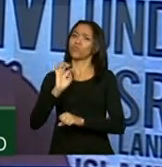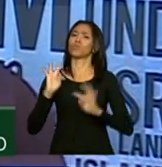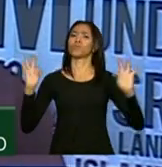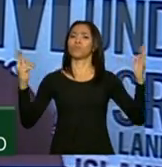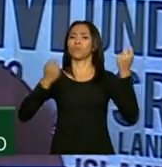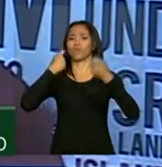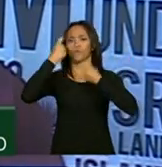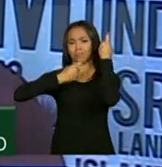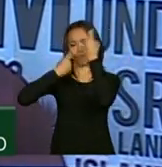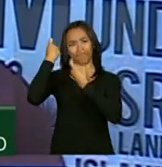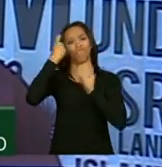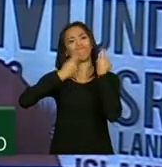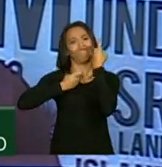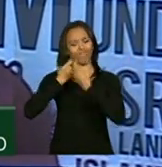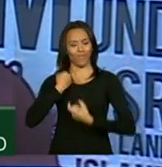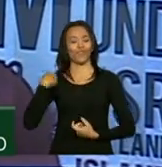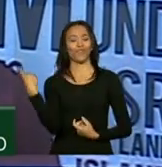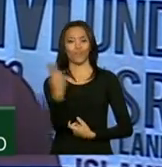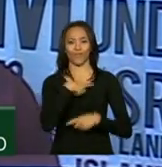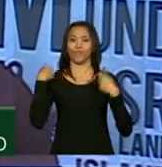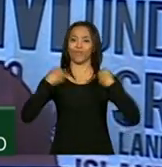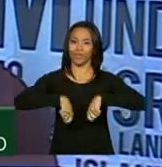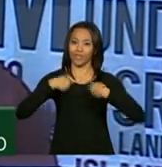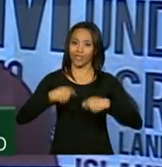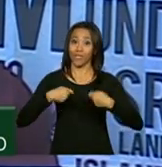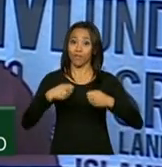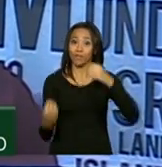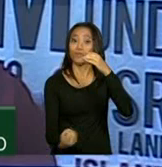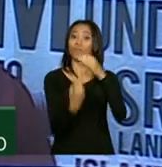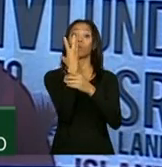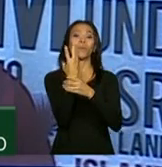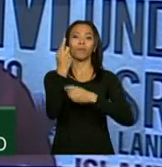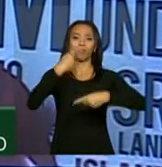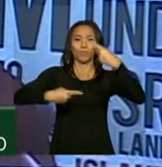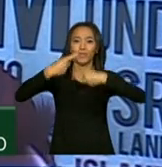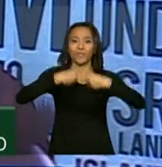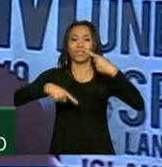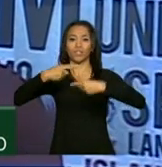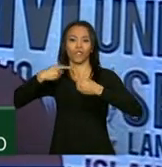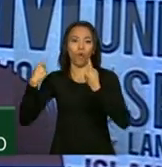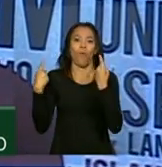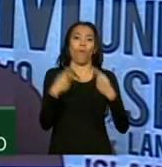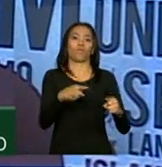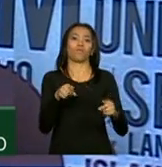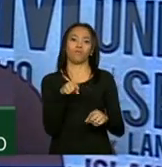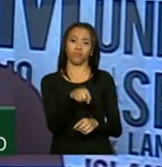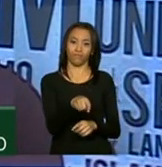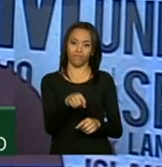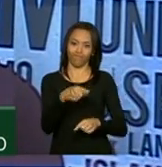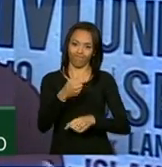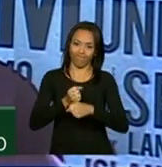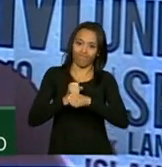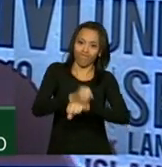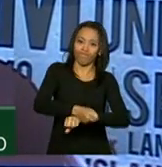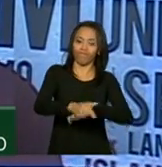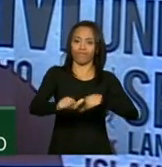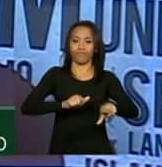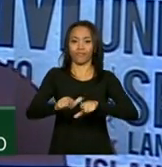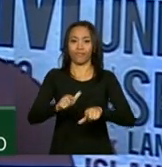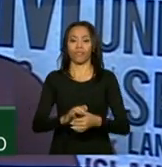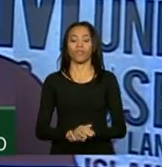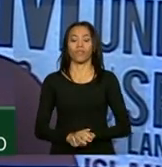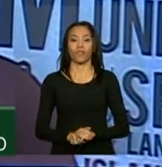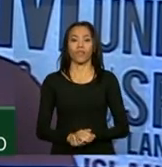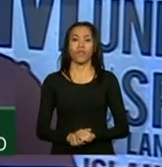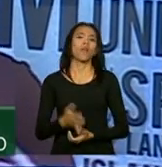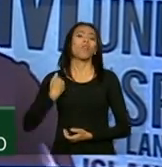preocupar e que precisamos realizar políticas públicas contra isso. Nós estamos engajados